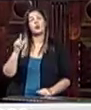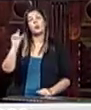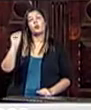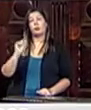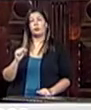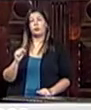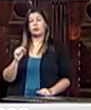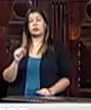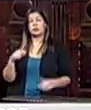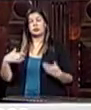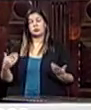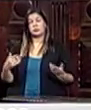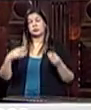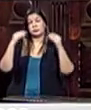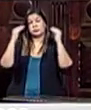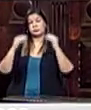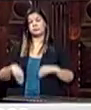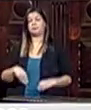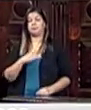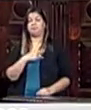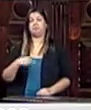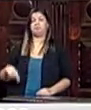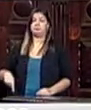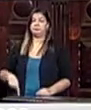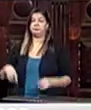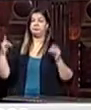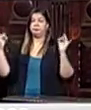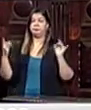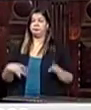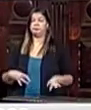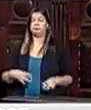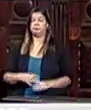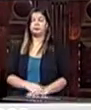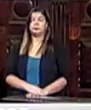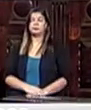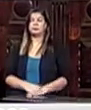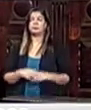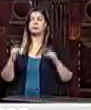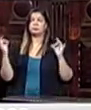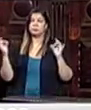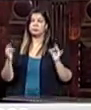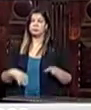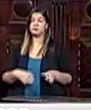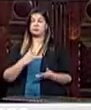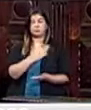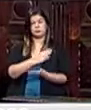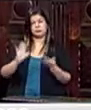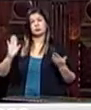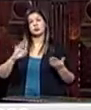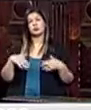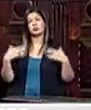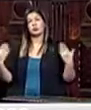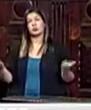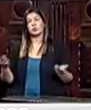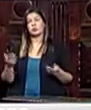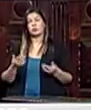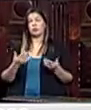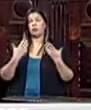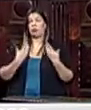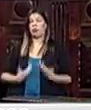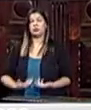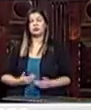alternativa, senão deixar o poder. Deixar o poder pela renúncia, deixar pelo impeachment ou deixar pela